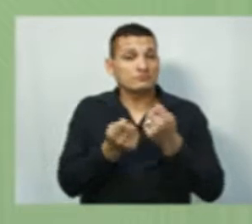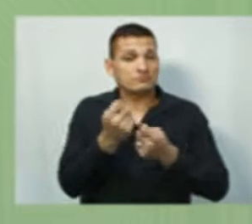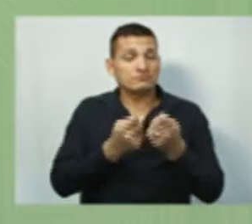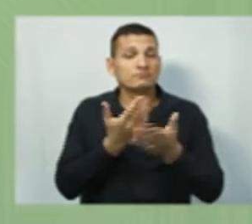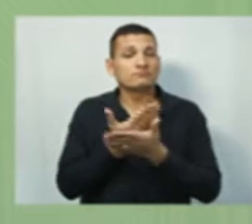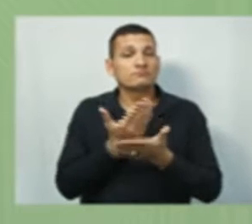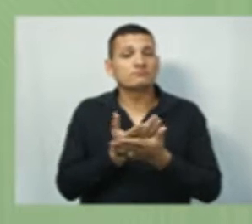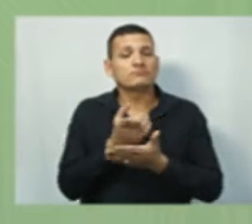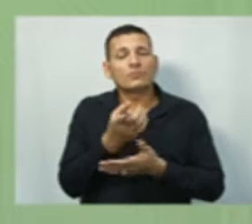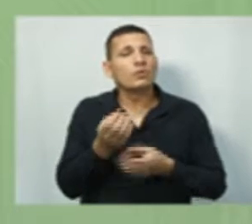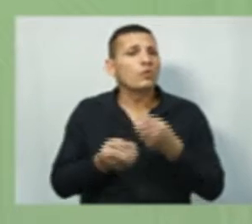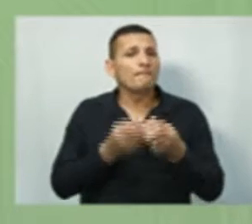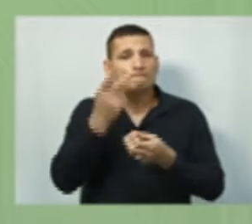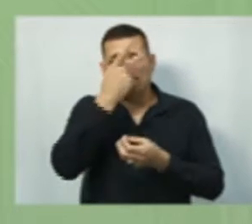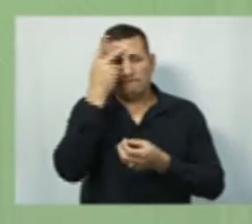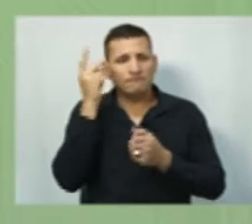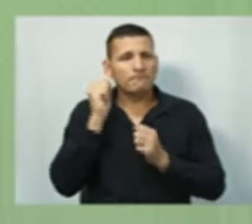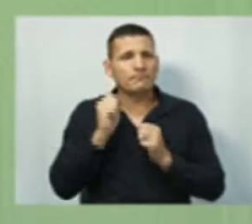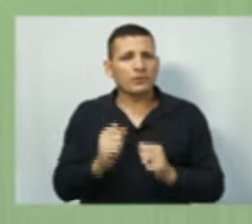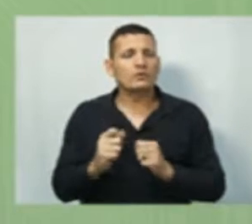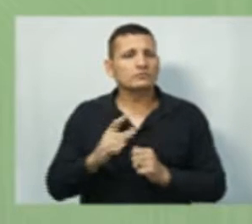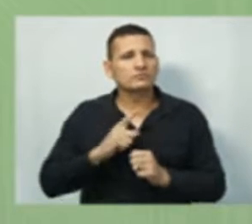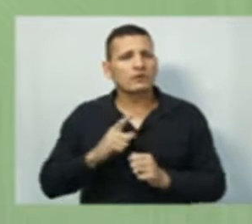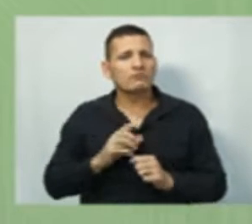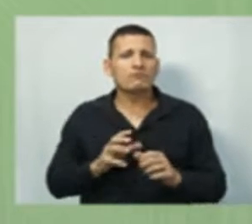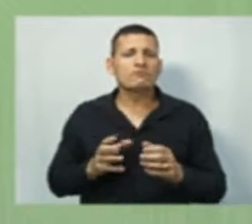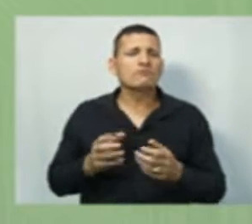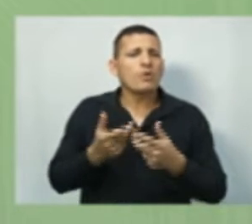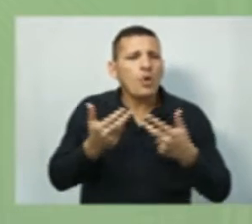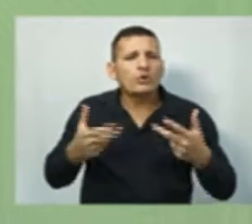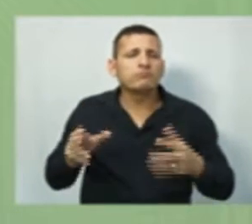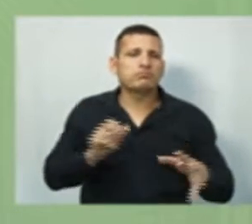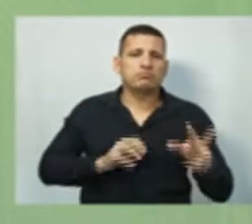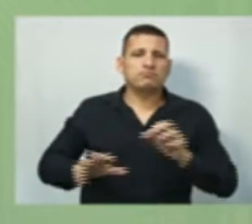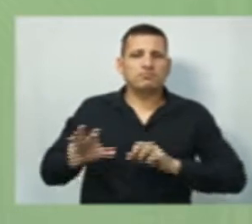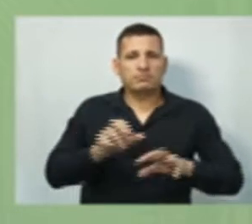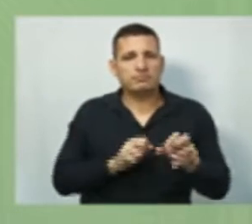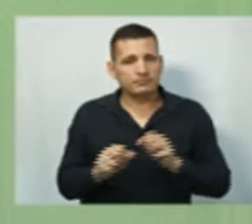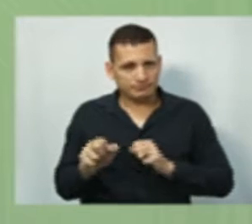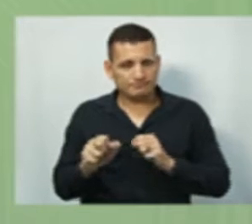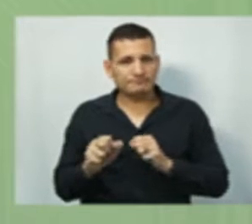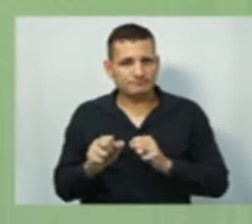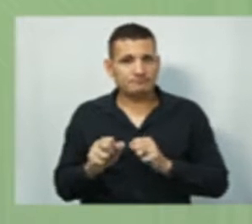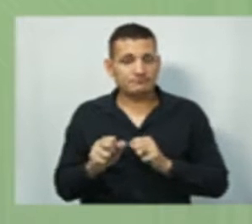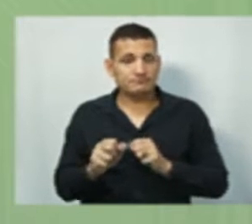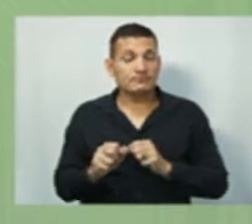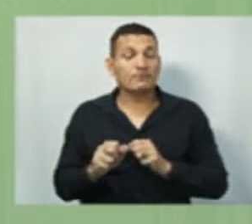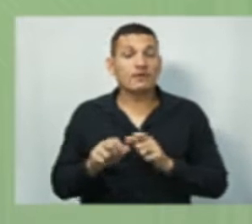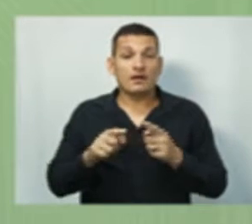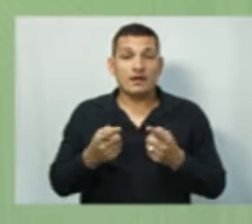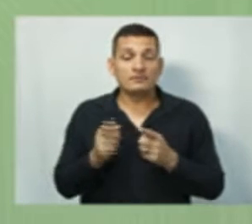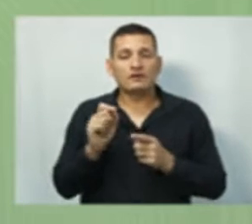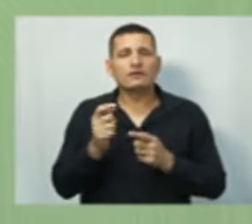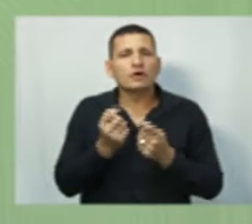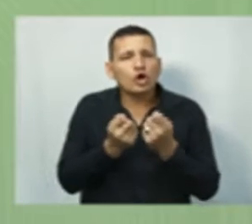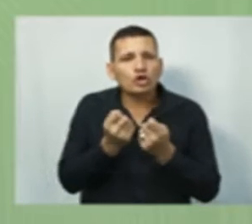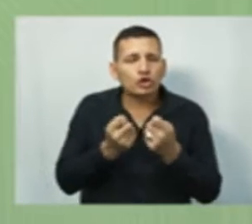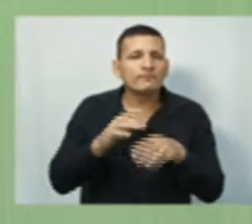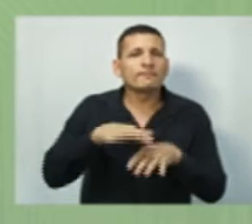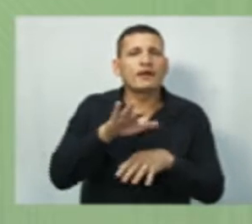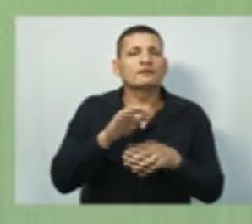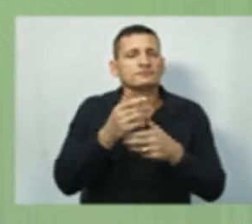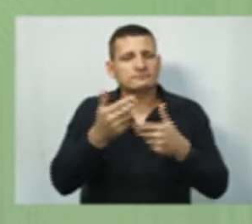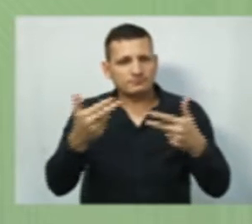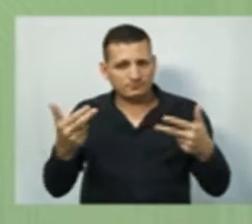mais coisas. E a gente consegue obter mais coisas produzindo as coisas de maneira mais econômica. Essa